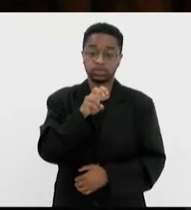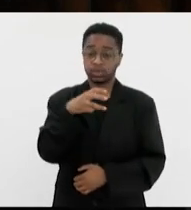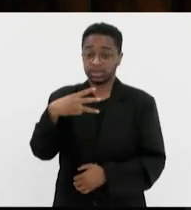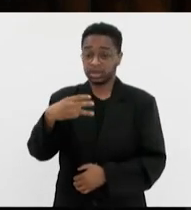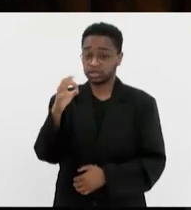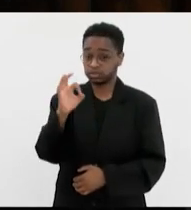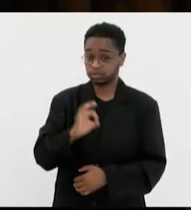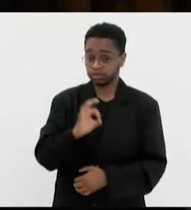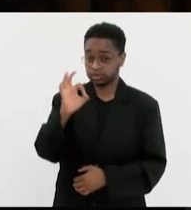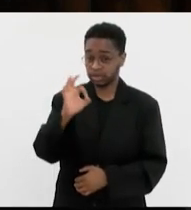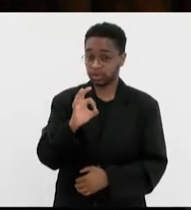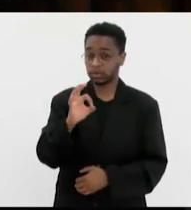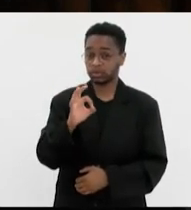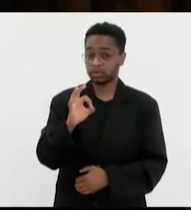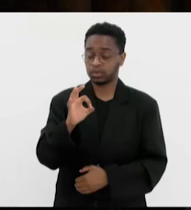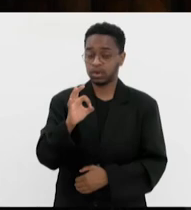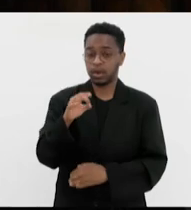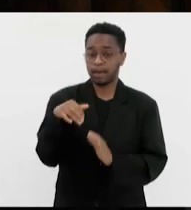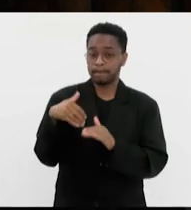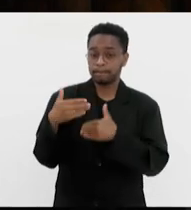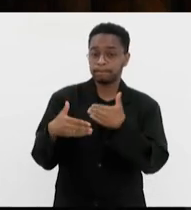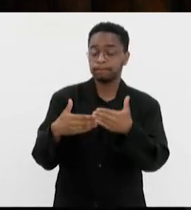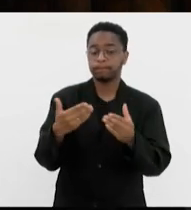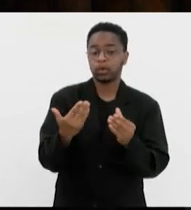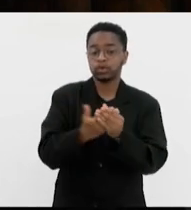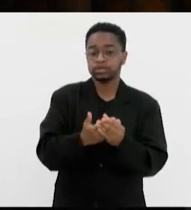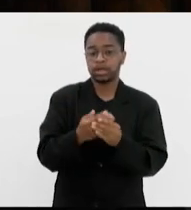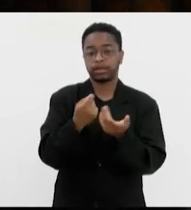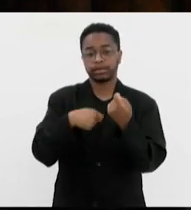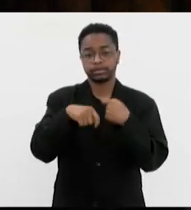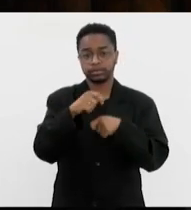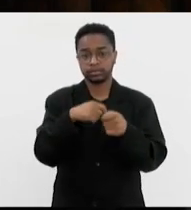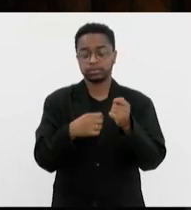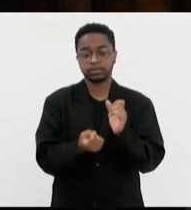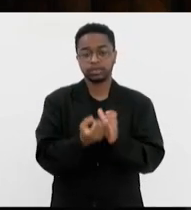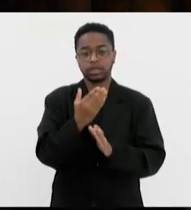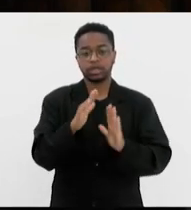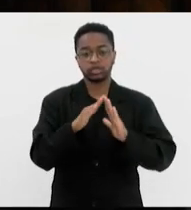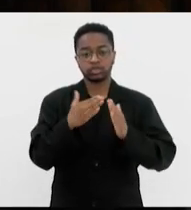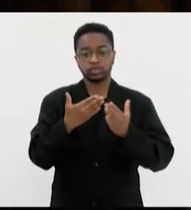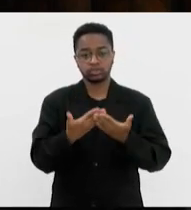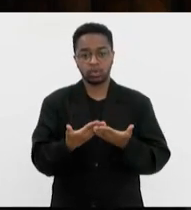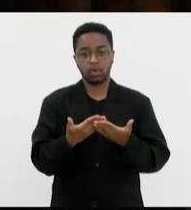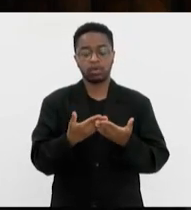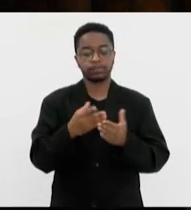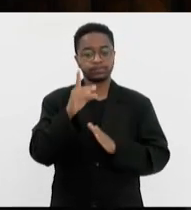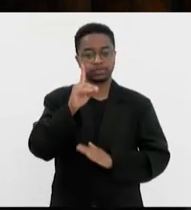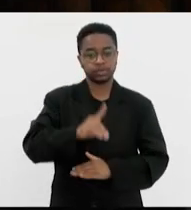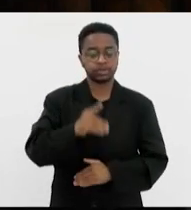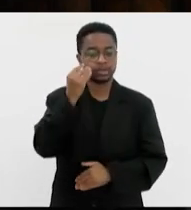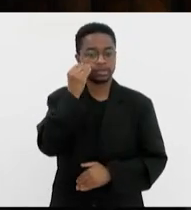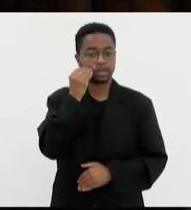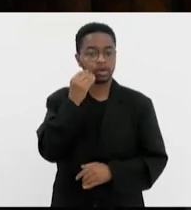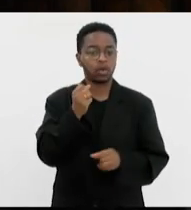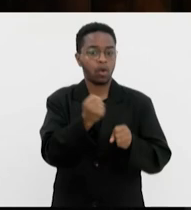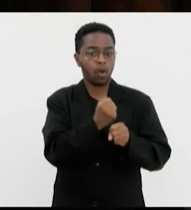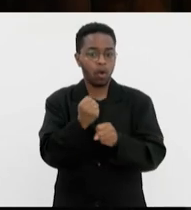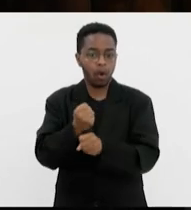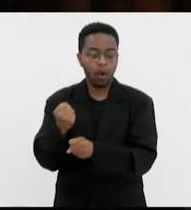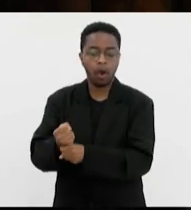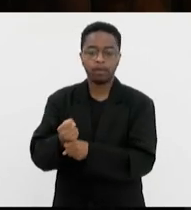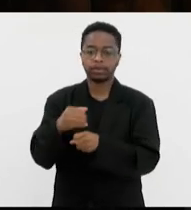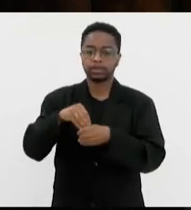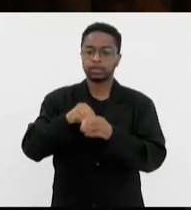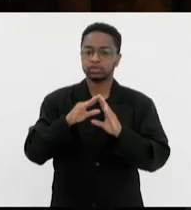53% dos processos SEI, que são os processos administrativos abertos pelas direções de escola para que tenham melhorias de infraestrutura, para que